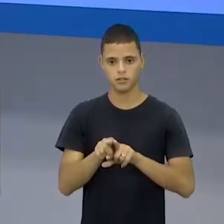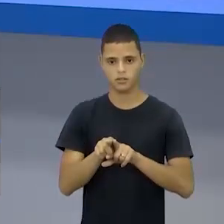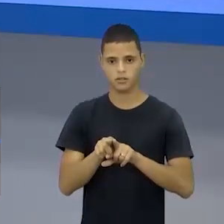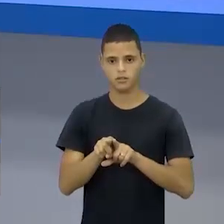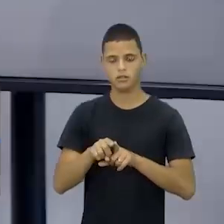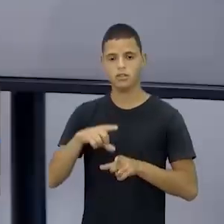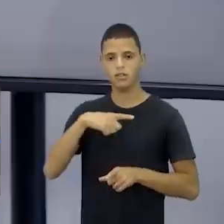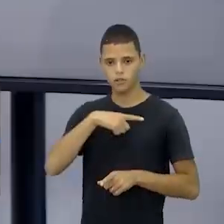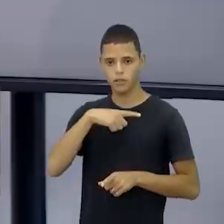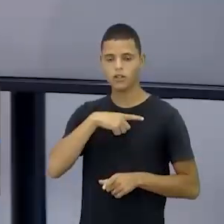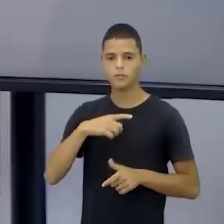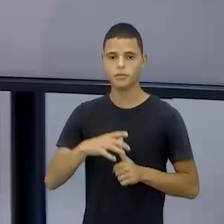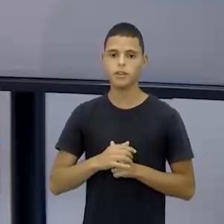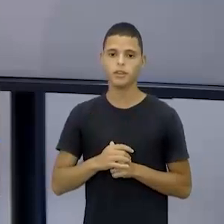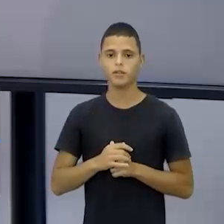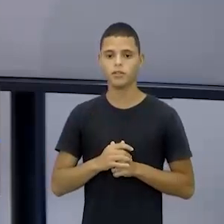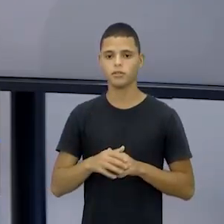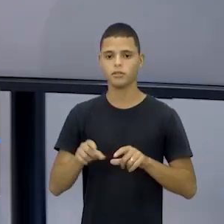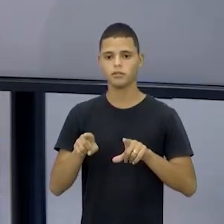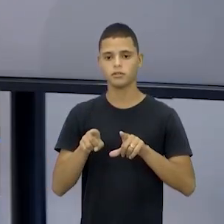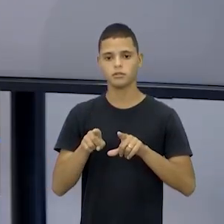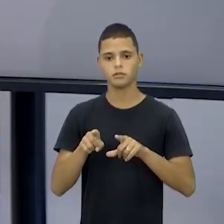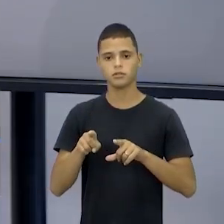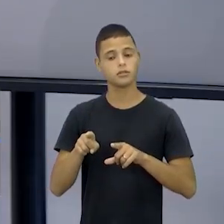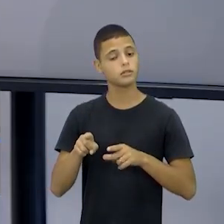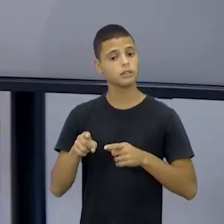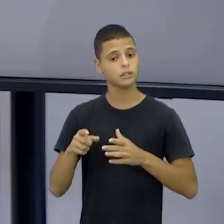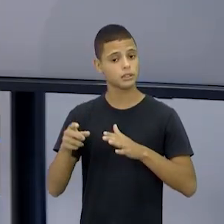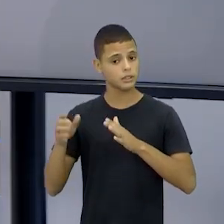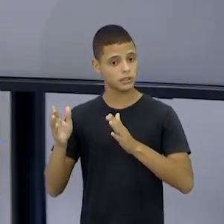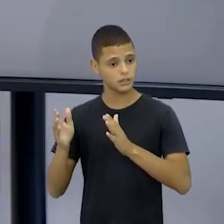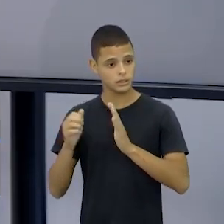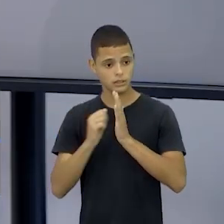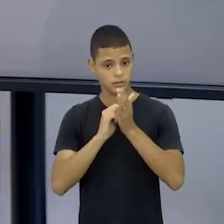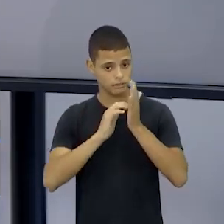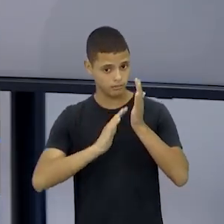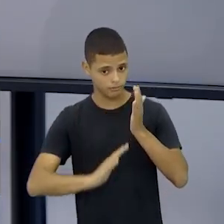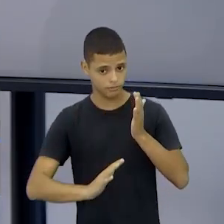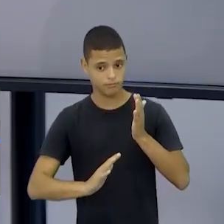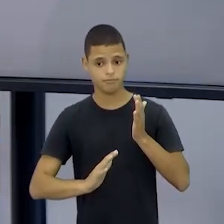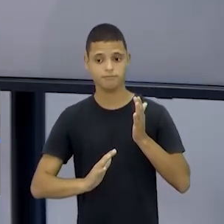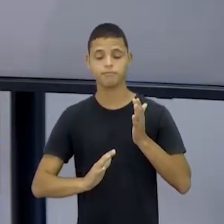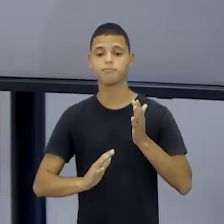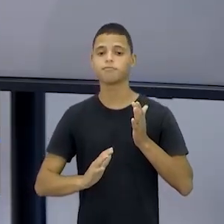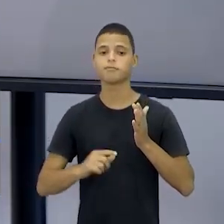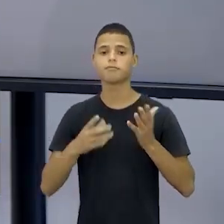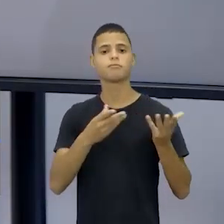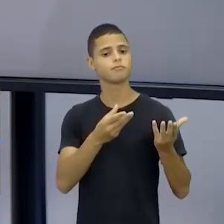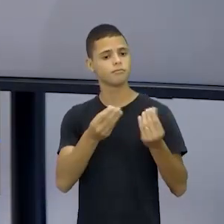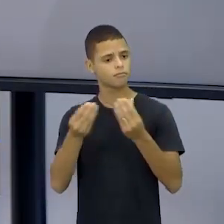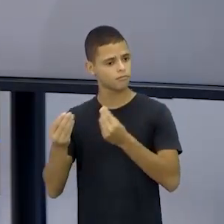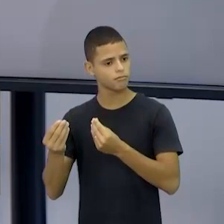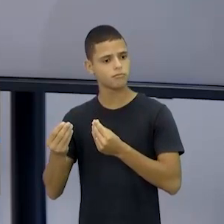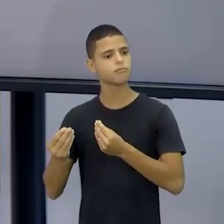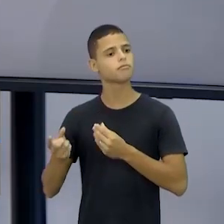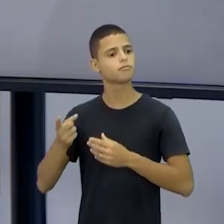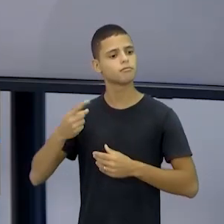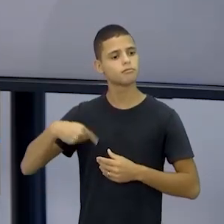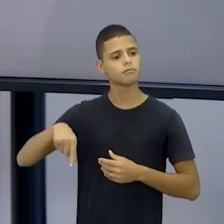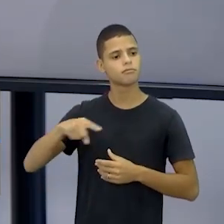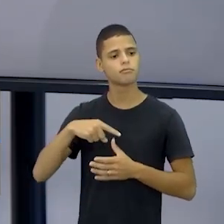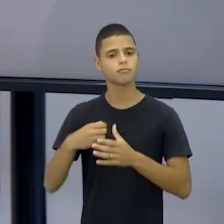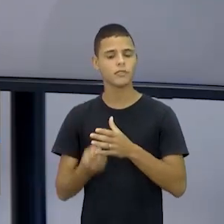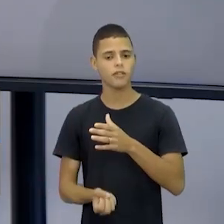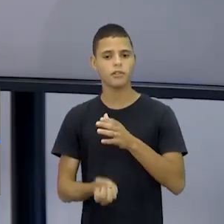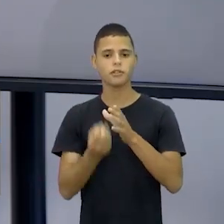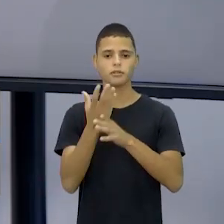por impulso, o que é gastar para mim. Então, nessa atividade, a gente explorou bastante isso. Então, quando a gente criou, né, quando